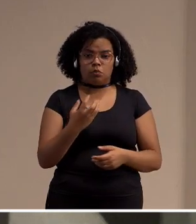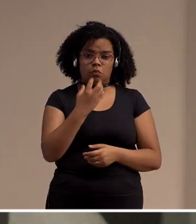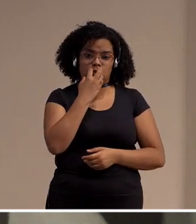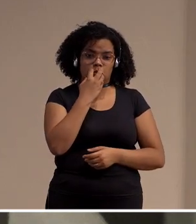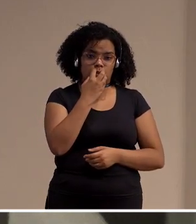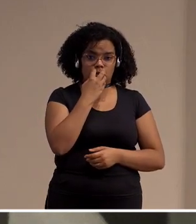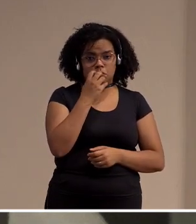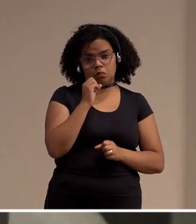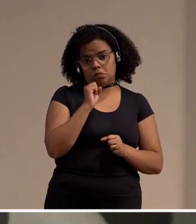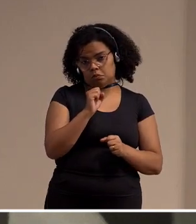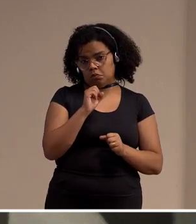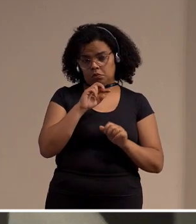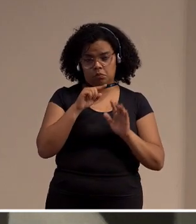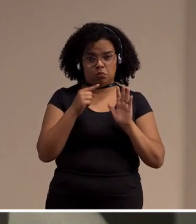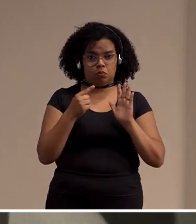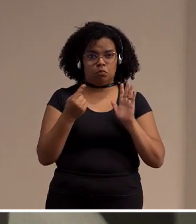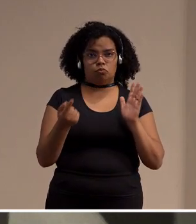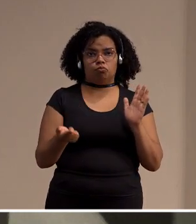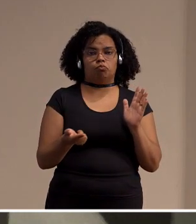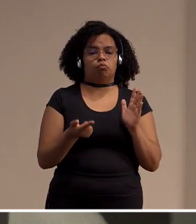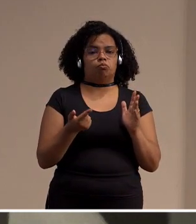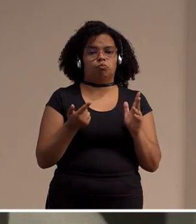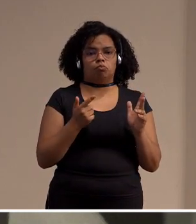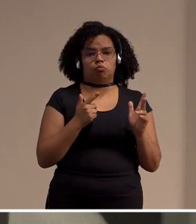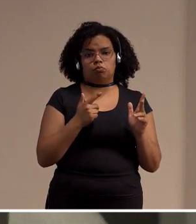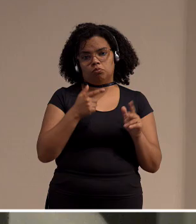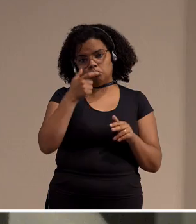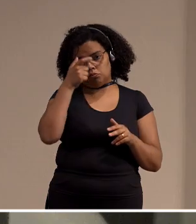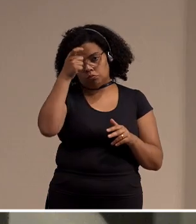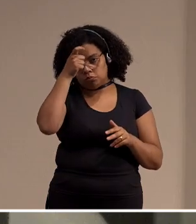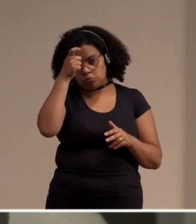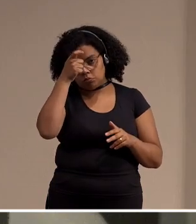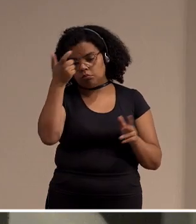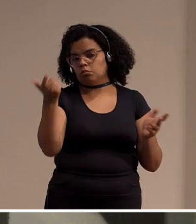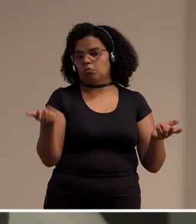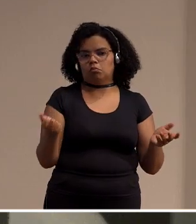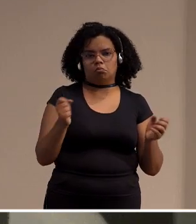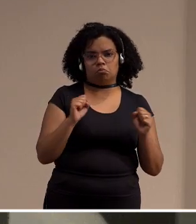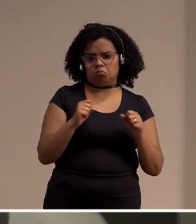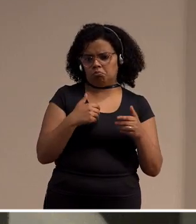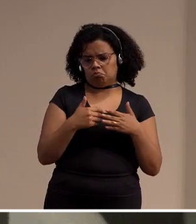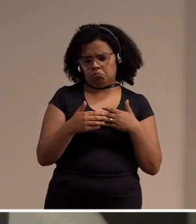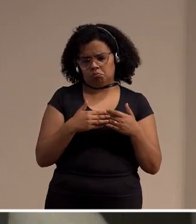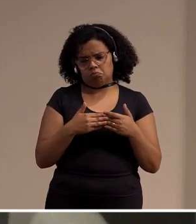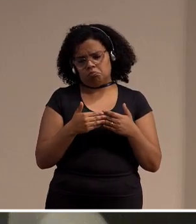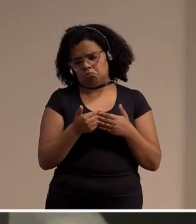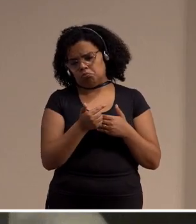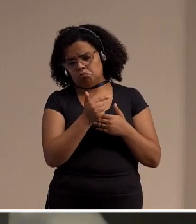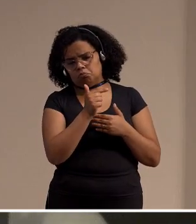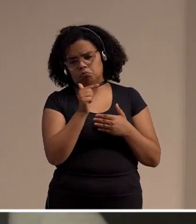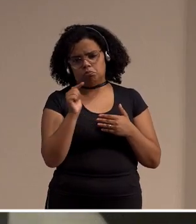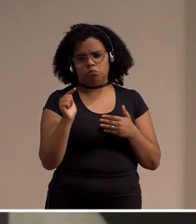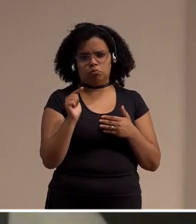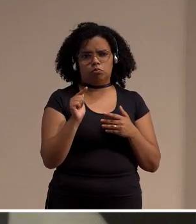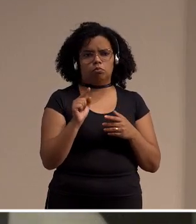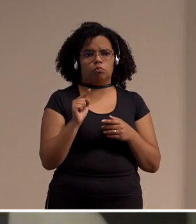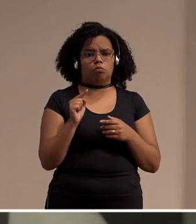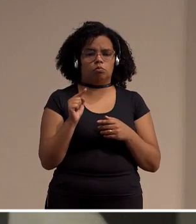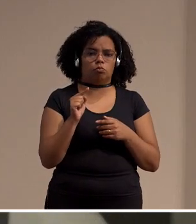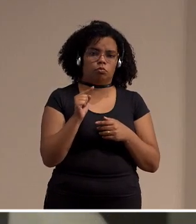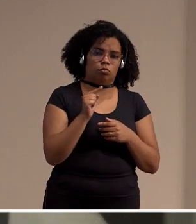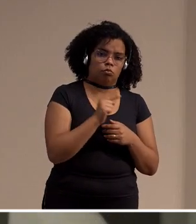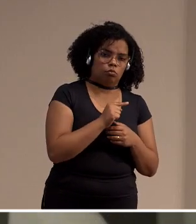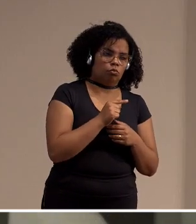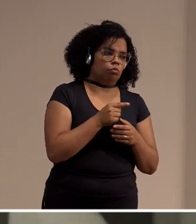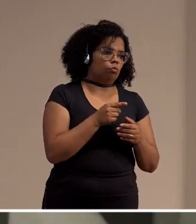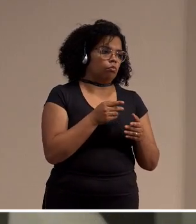um sinônimo do diabo, mas no caso dele ele é um cara que nasceu